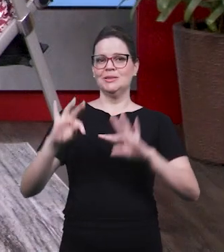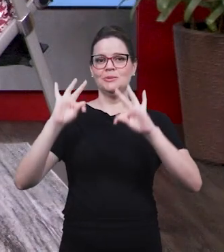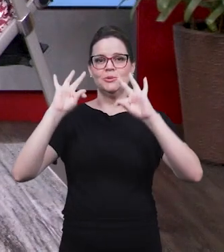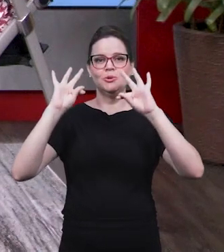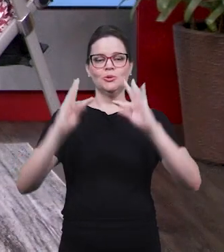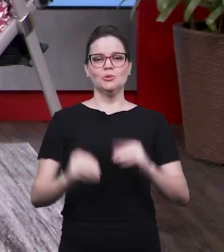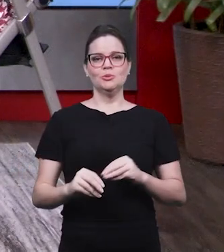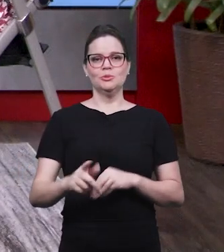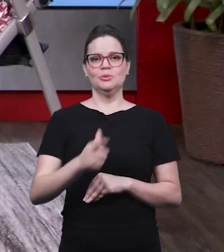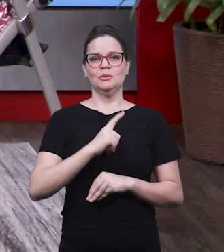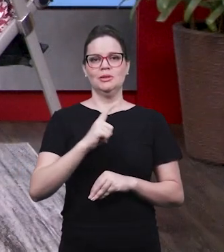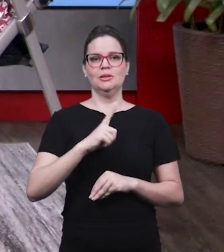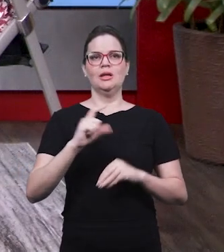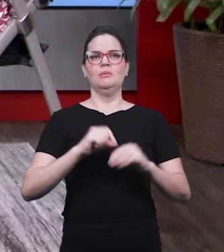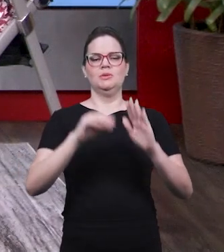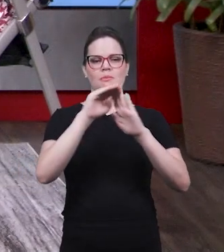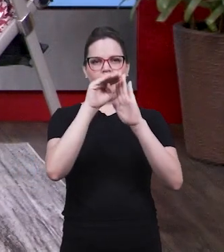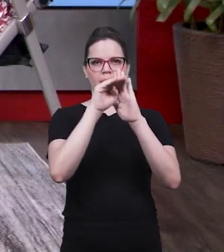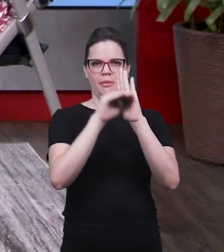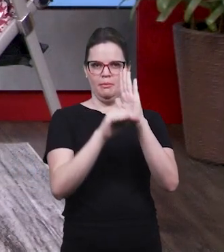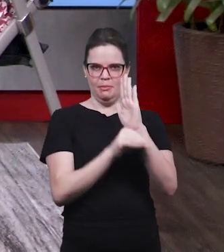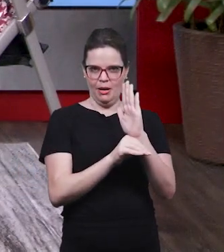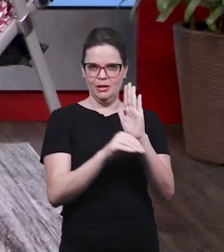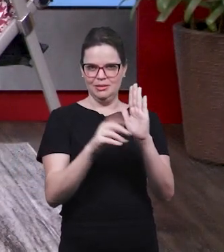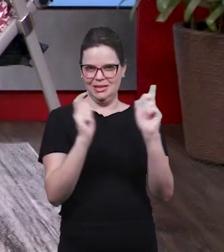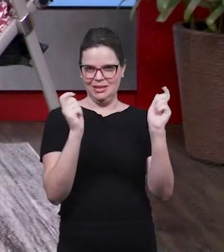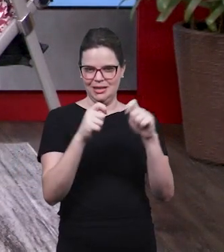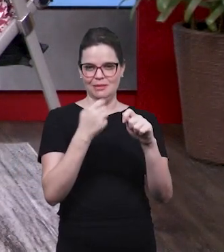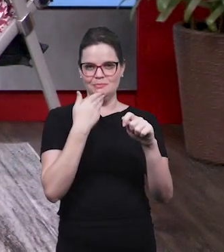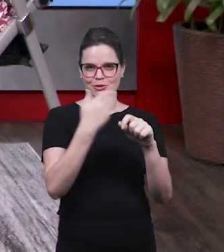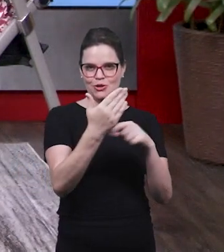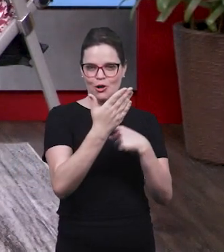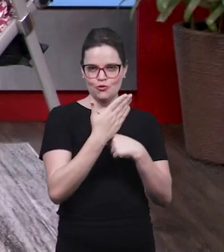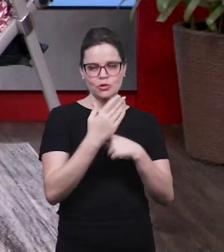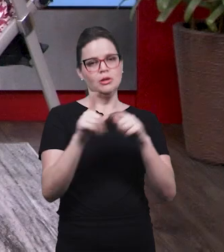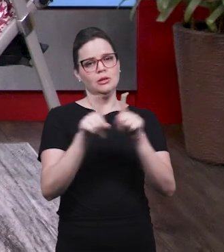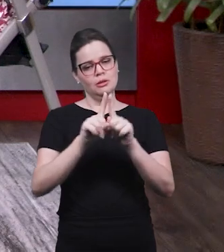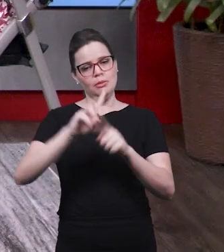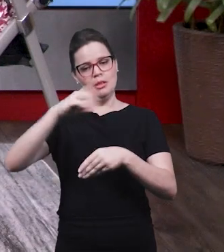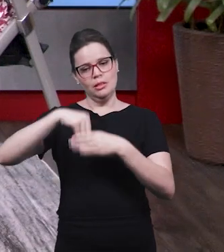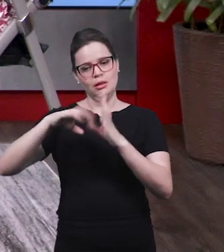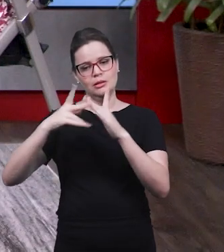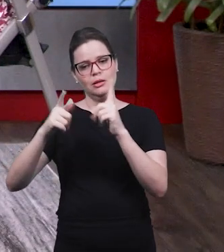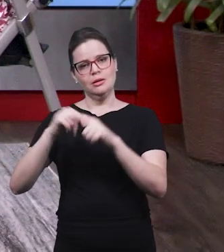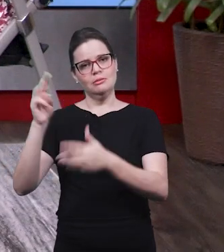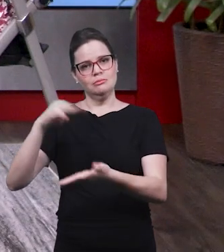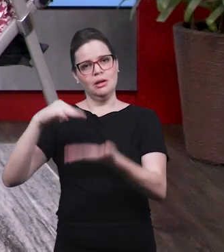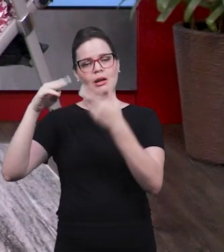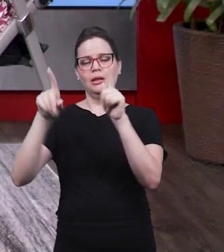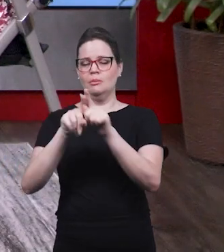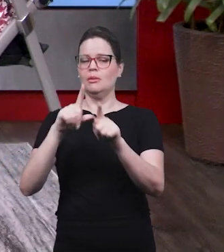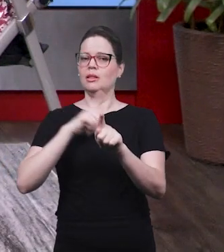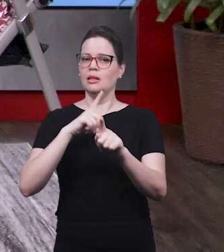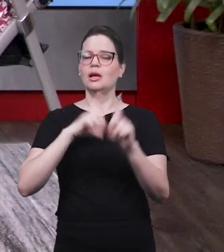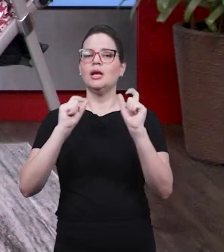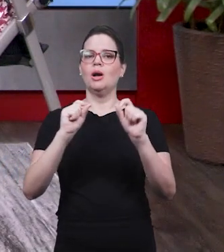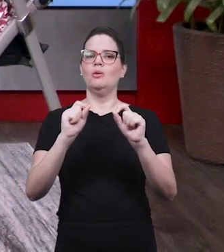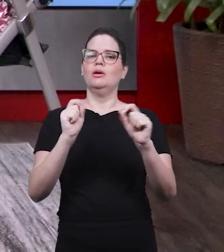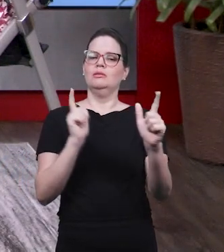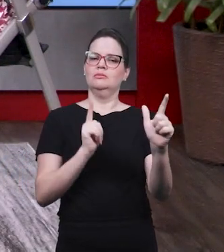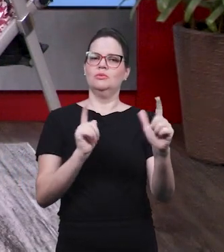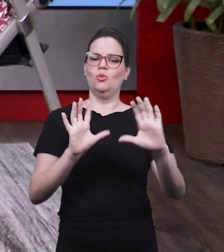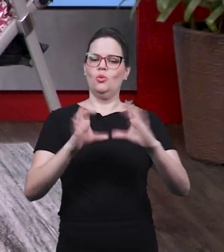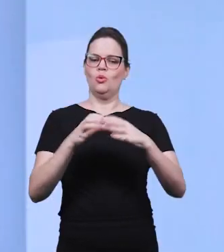órgãos, né, que nós podemos buscar, nós temos um apoio muito grande da igreja, né? Que é o trabalho de acessibilidade. Então, com